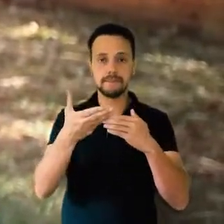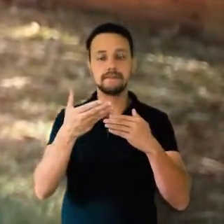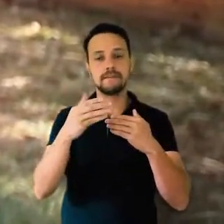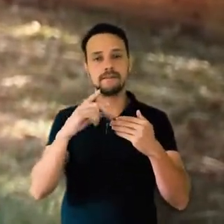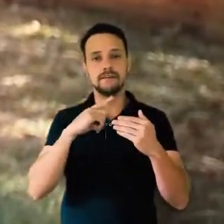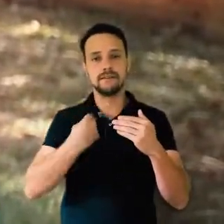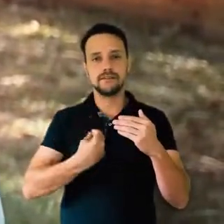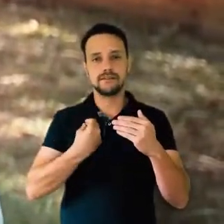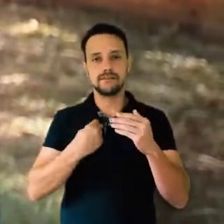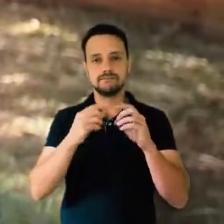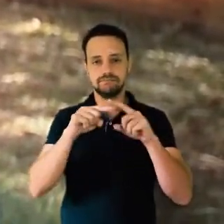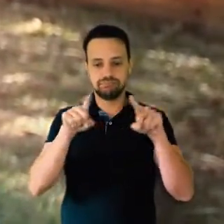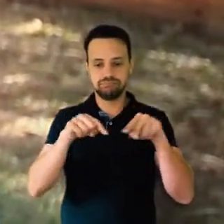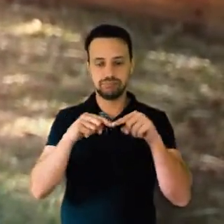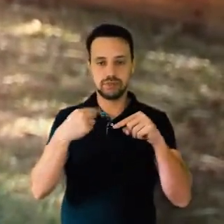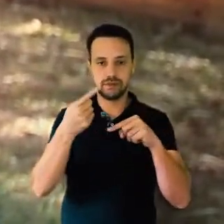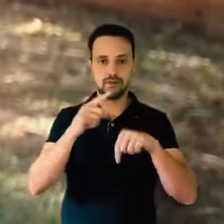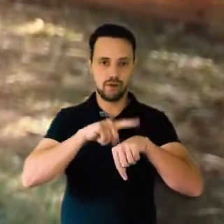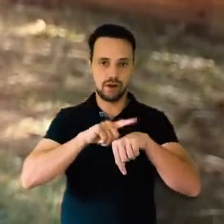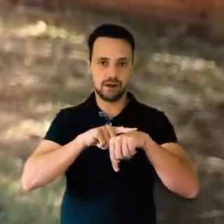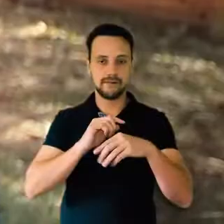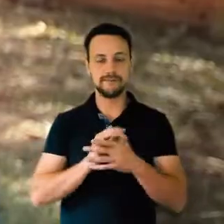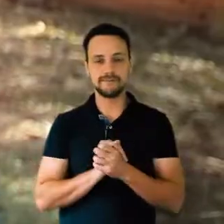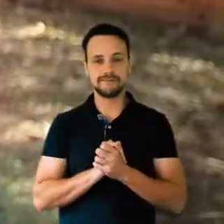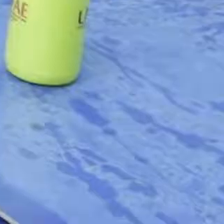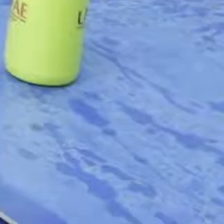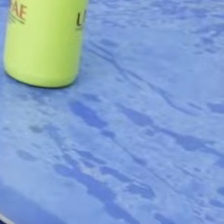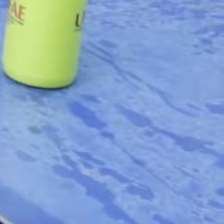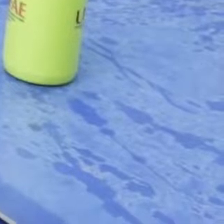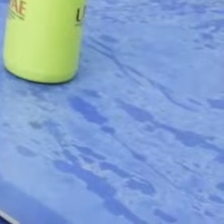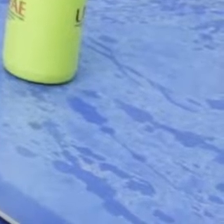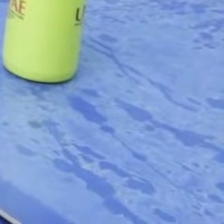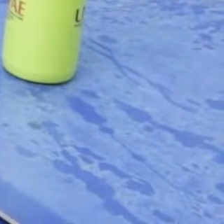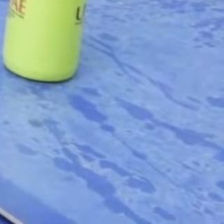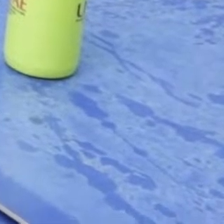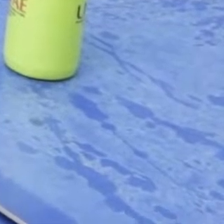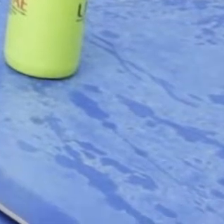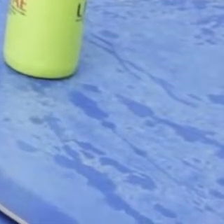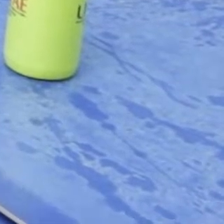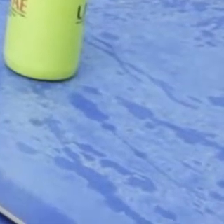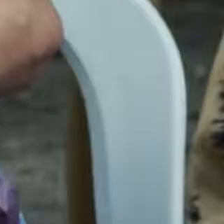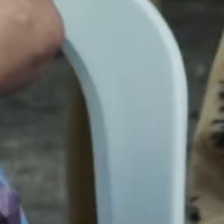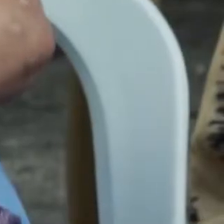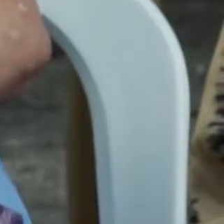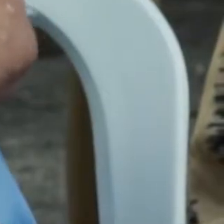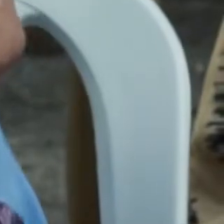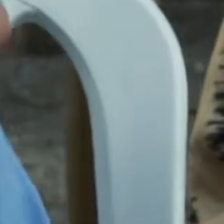e precisa então sair um pouquinho do consultório nessas horas.